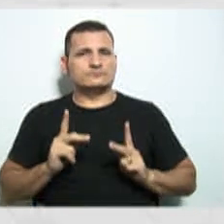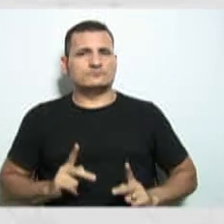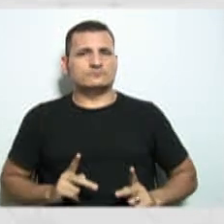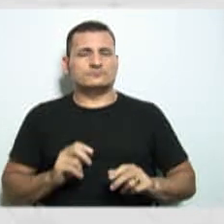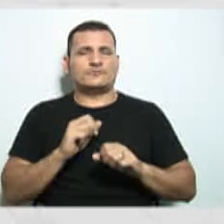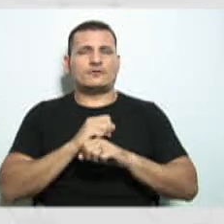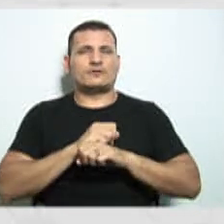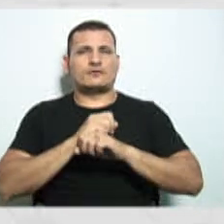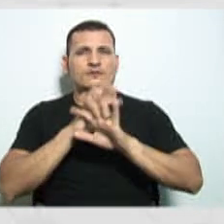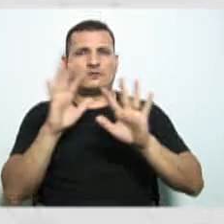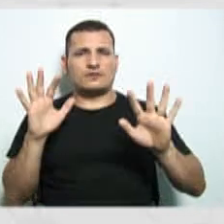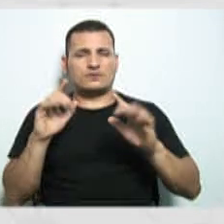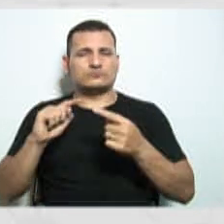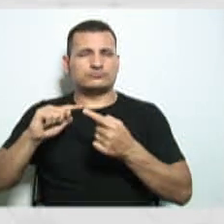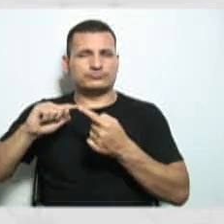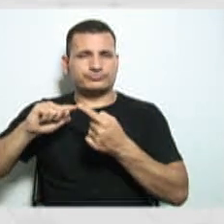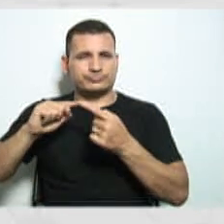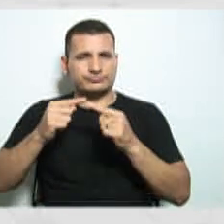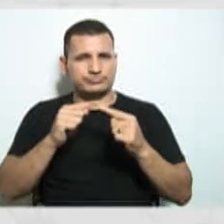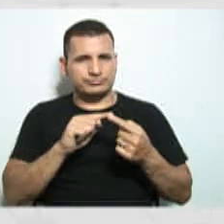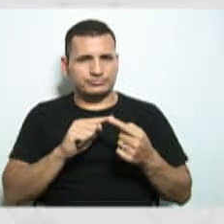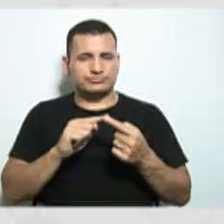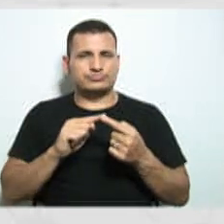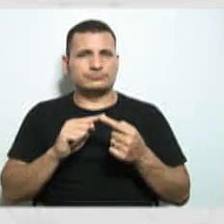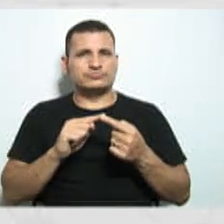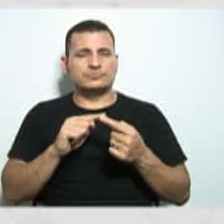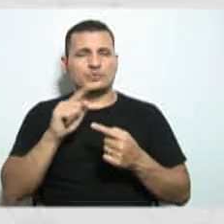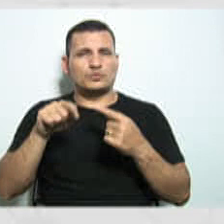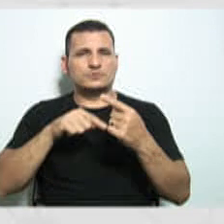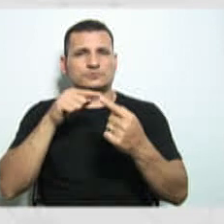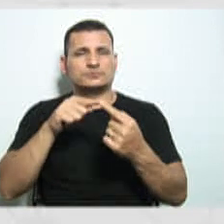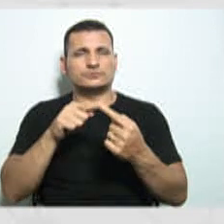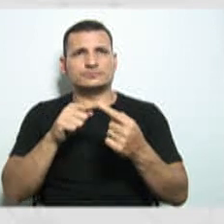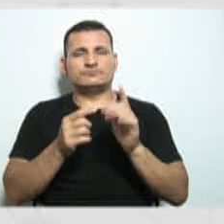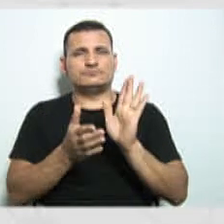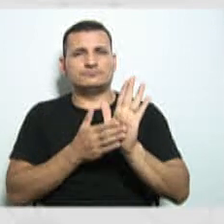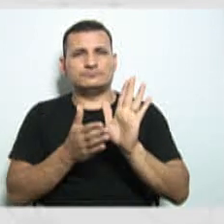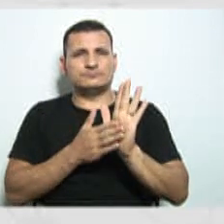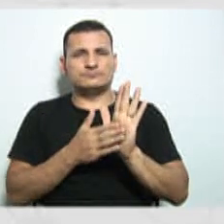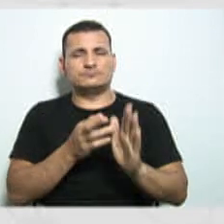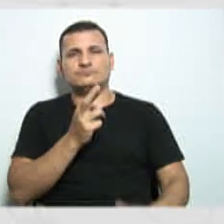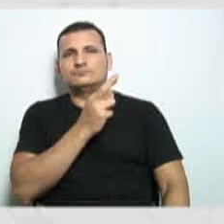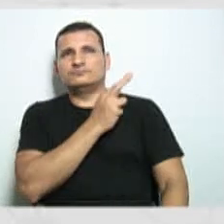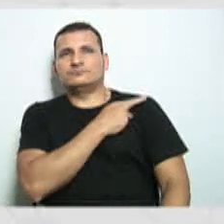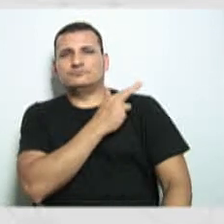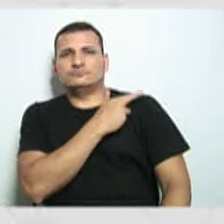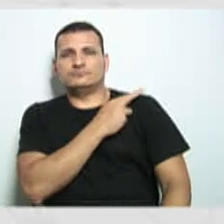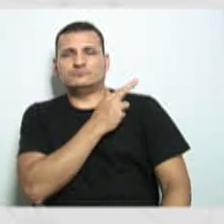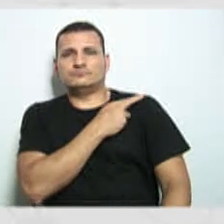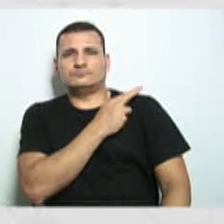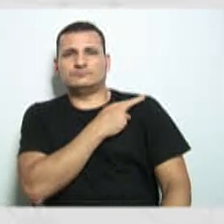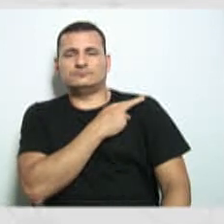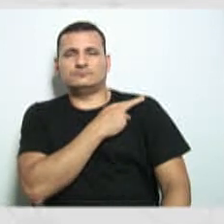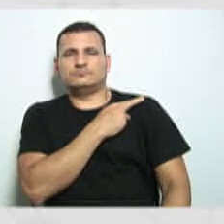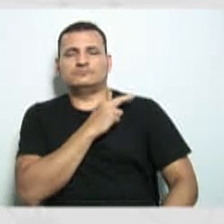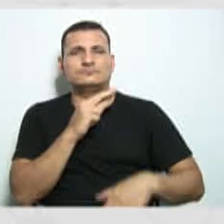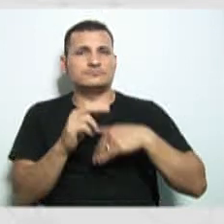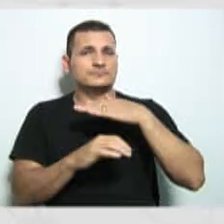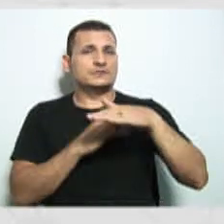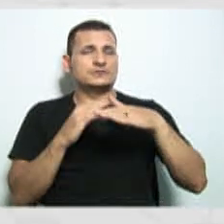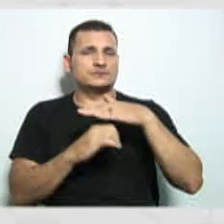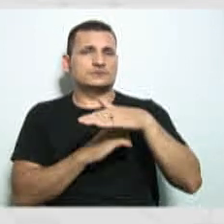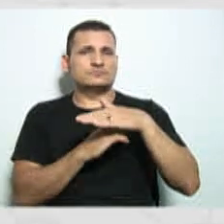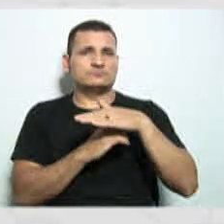clara, coerente e objetiva dos propósitos e das responsabilidades de uma organização frente ao